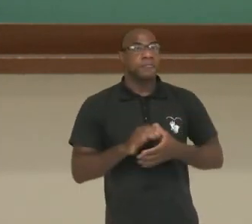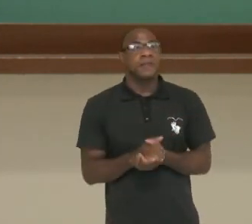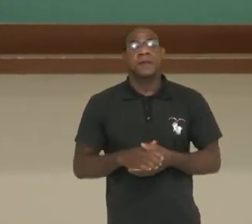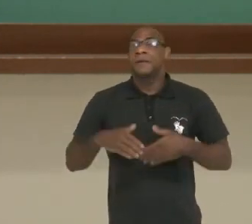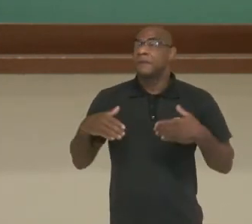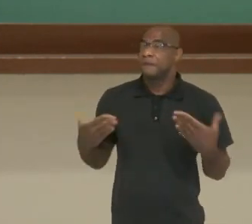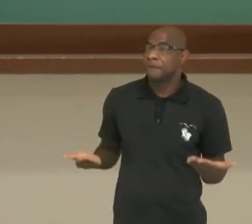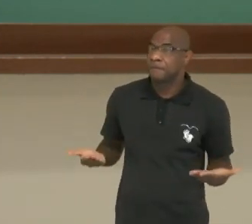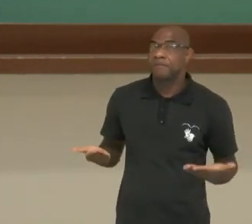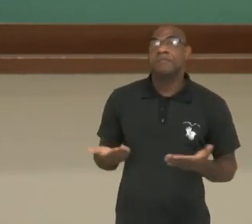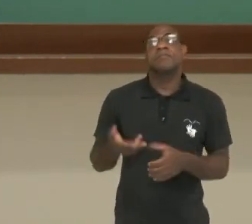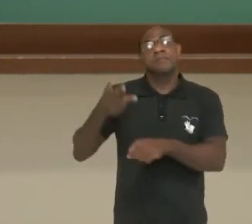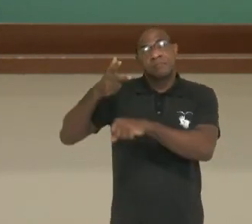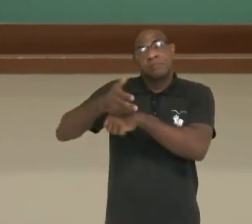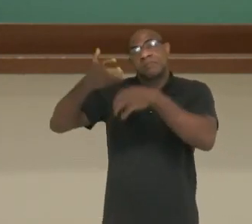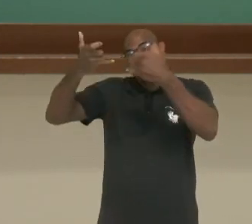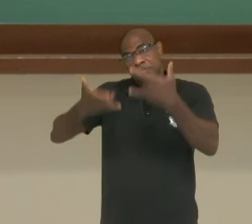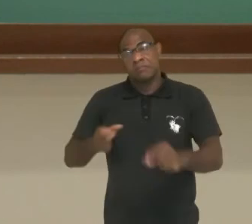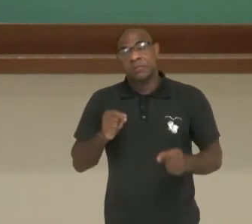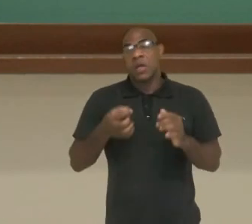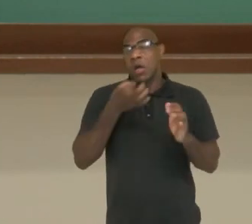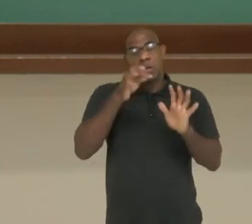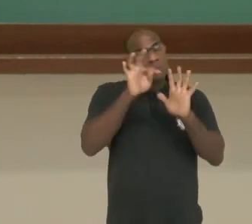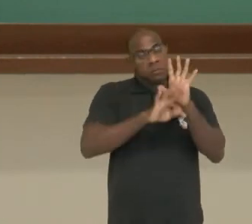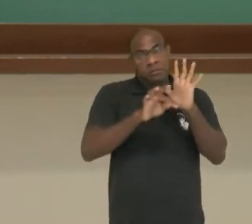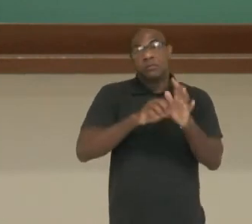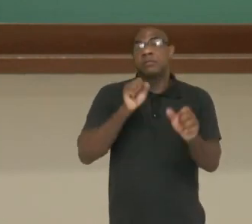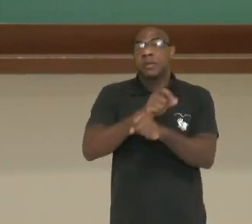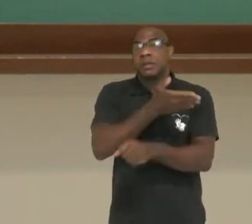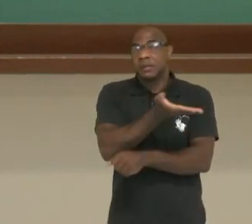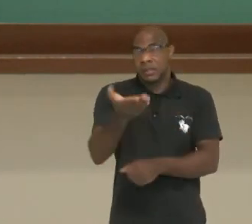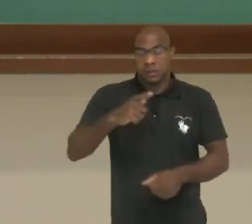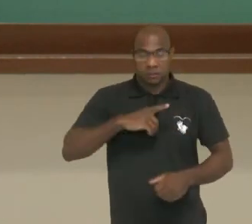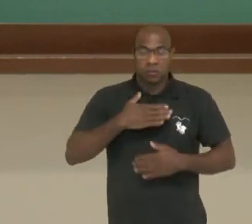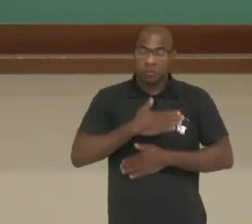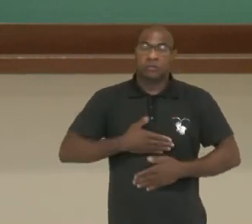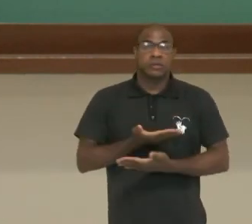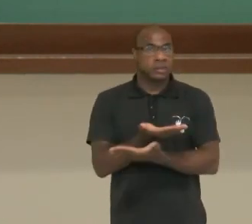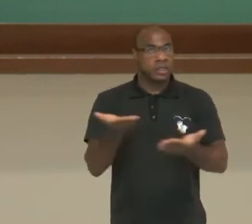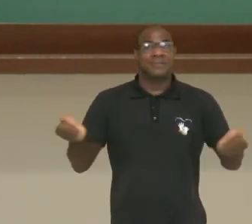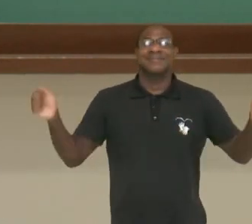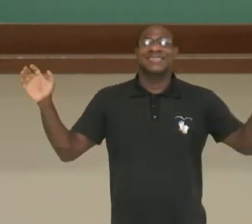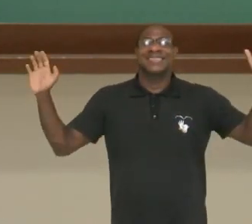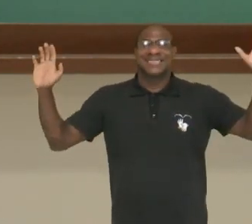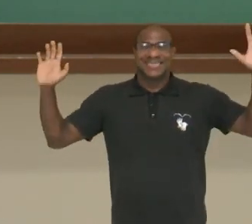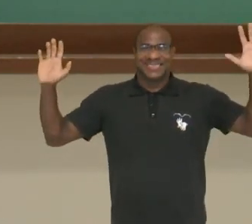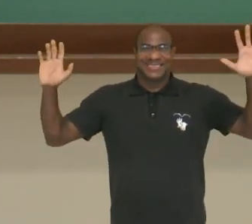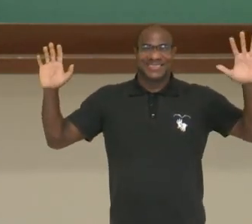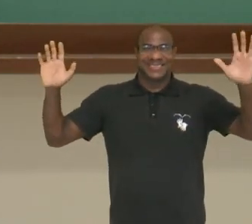Ok? Então, esse vídeo tratou do artigo de opinião. Eu espero que vocês tenham gostado e até breve.